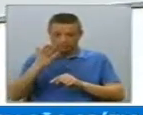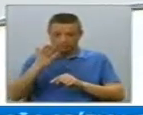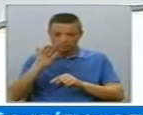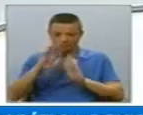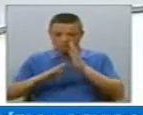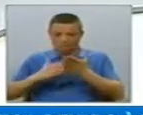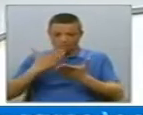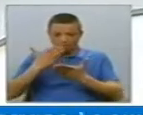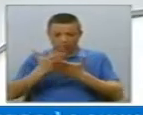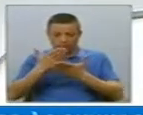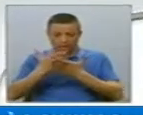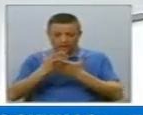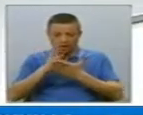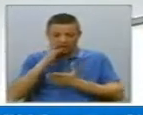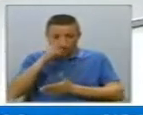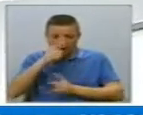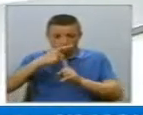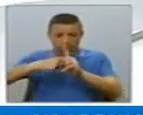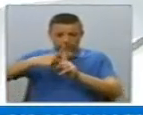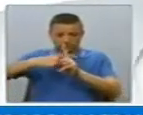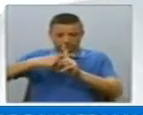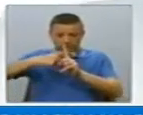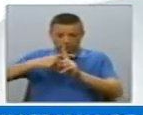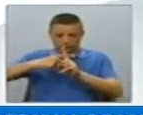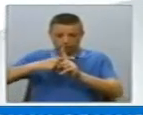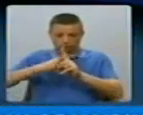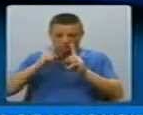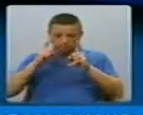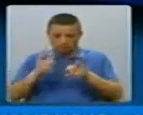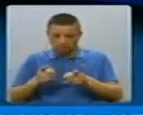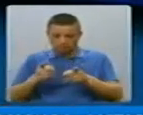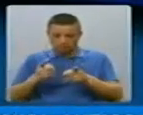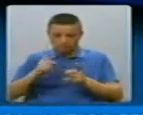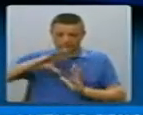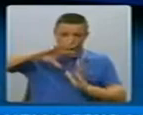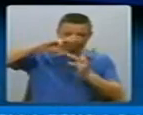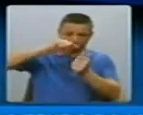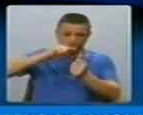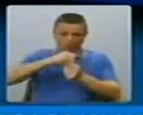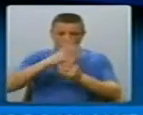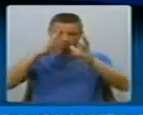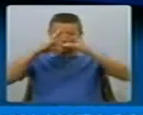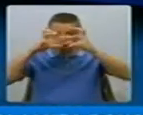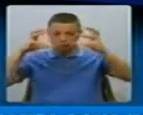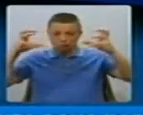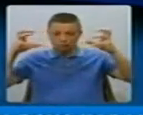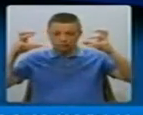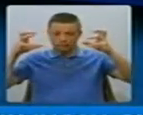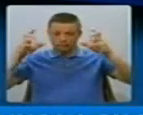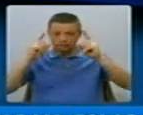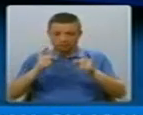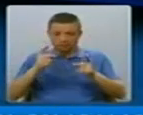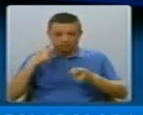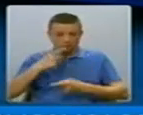para o efeito estufa, para a grande temperatura de Vênus, são esta atmosfera constituída por nuvens extremamente densas,